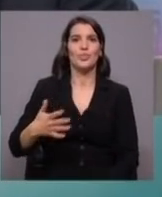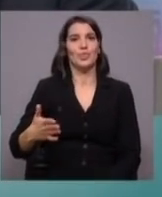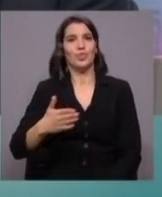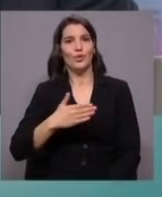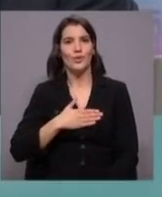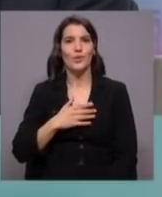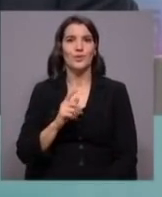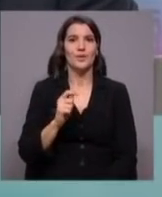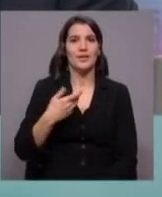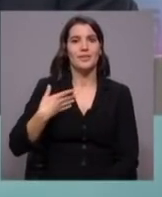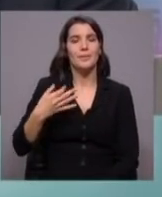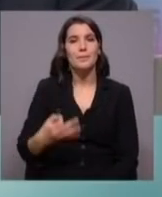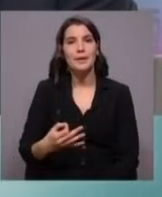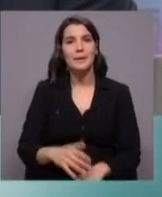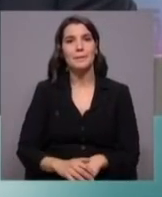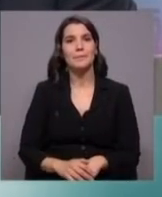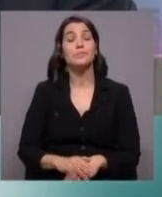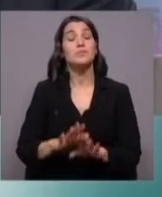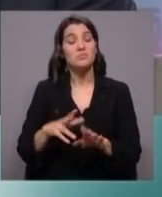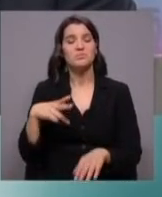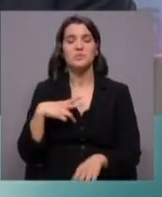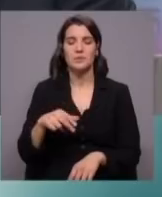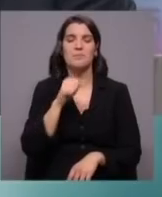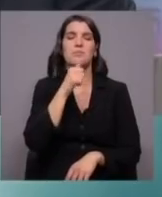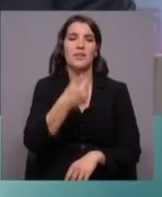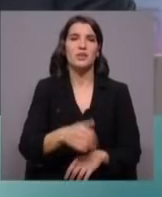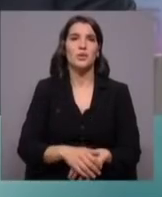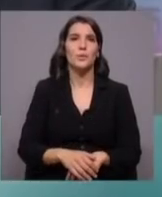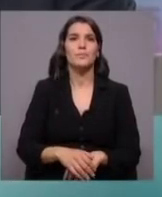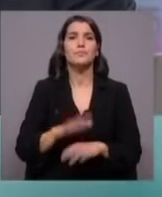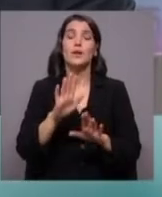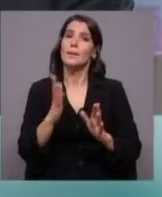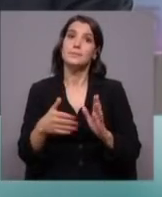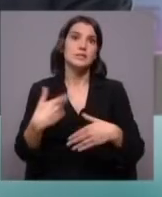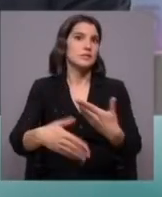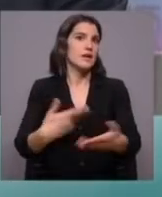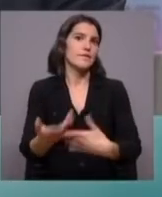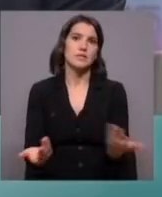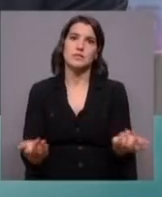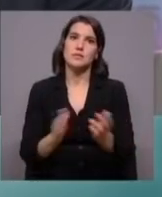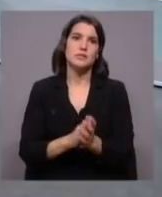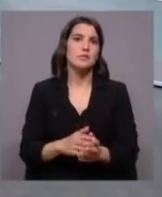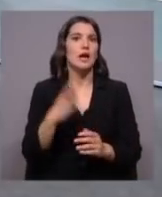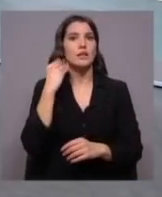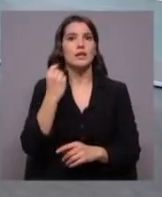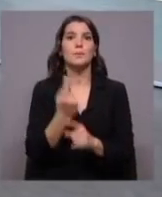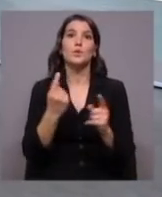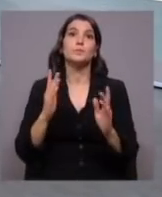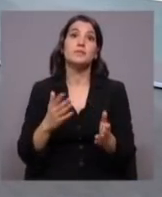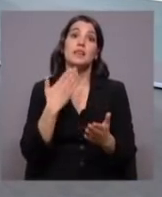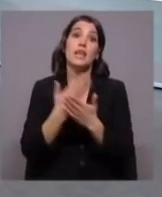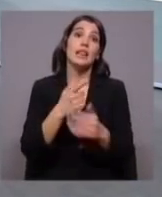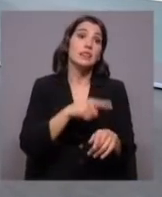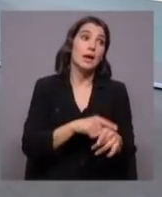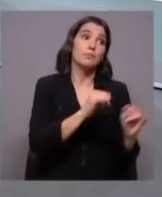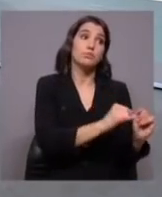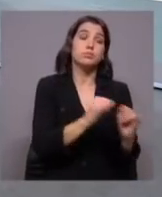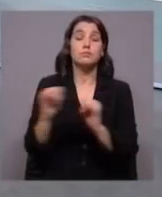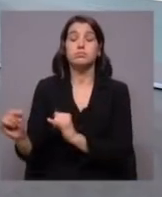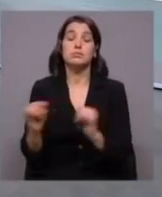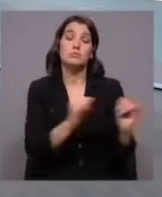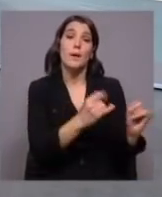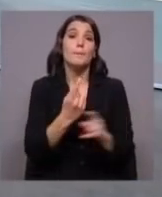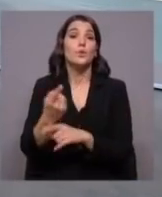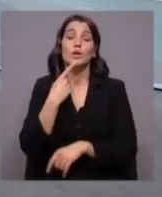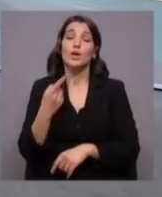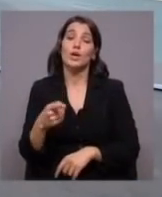EDP. Mas eu devo dizer que o país perdeu. Como perdeu, por exemplo... Mas temos que avançar, Catarina. Só mais um exemplo, claro, muito curto. Tem que dar o tempo ao Rui Rio, porque o